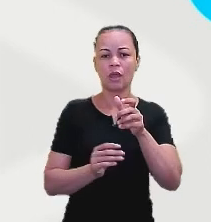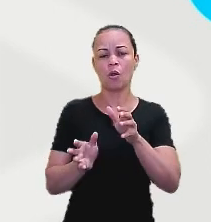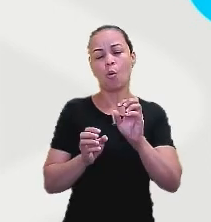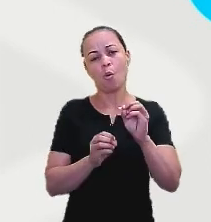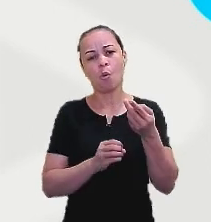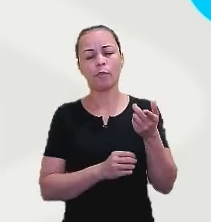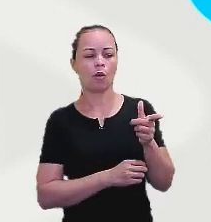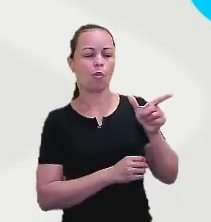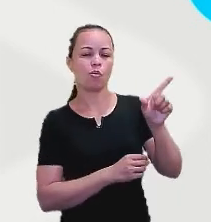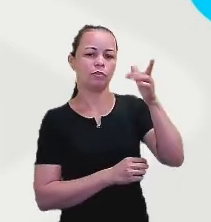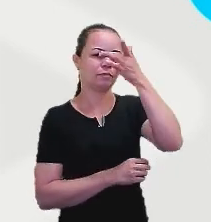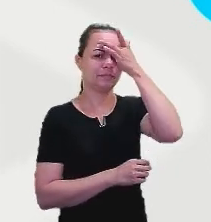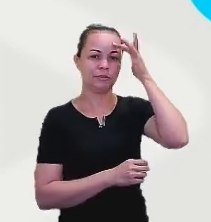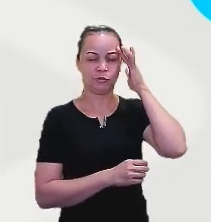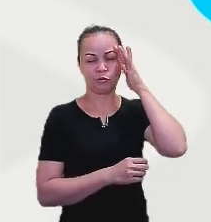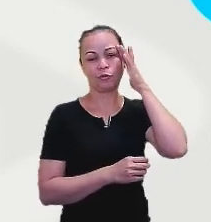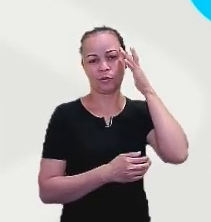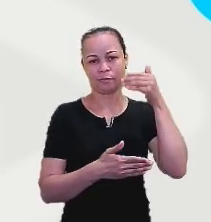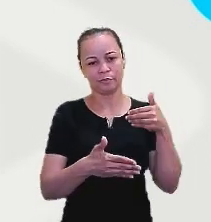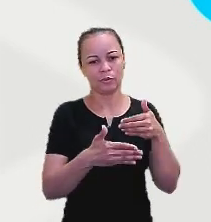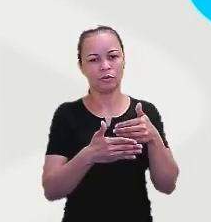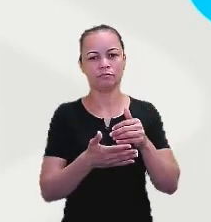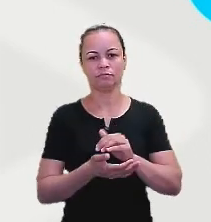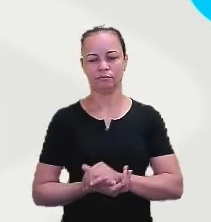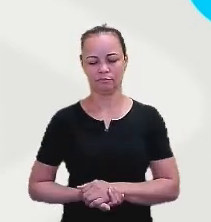para alguma pessoa próxima.